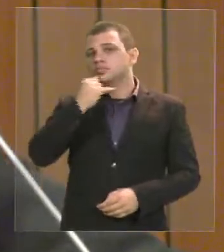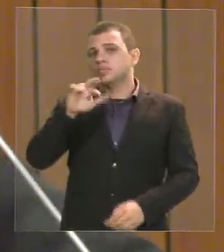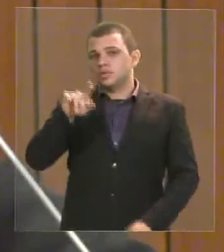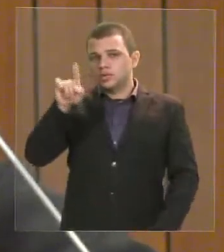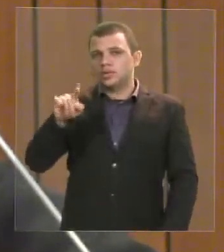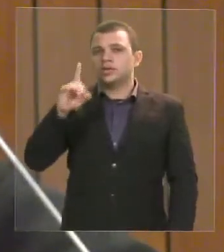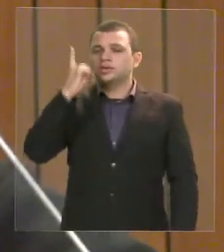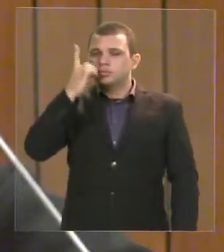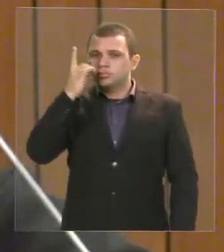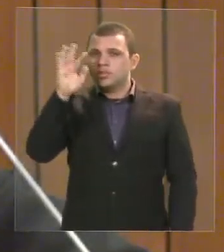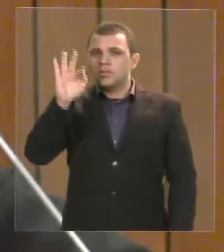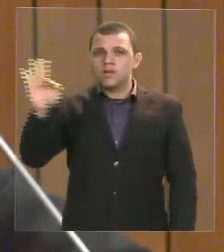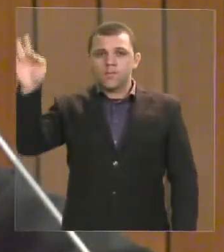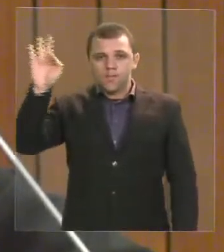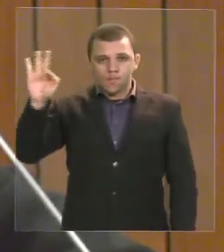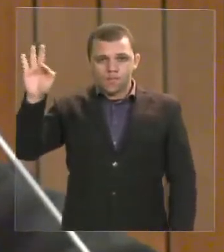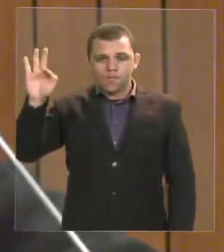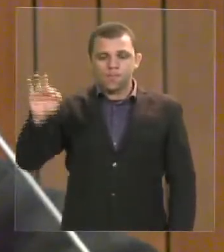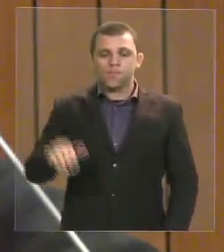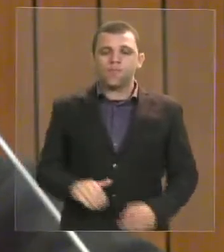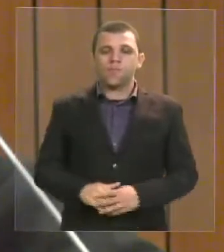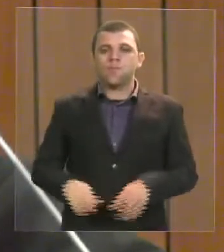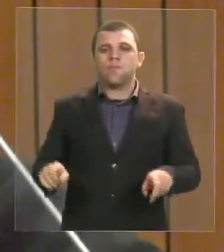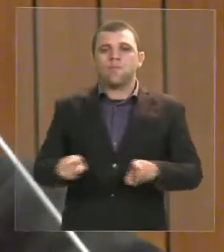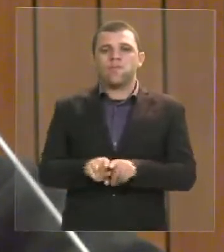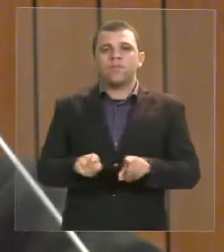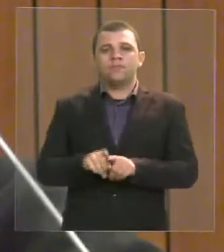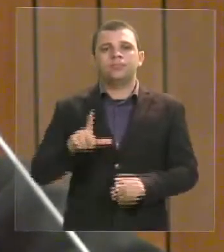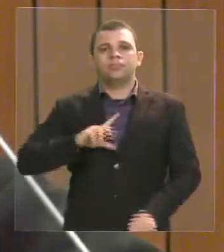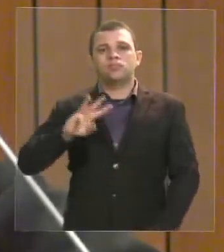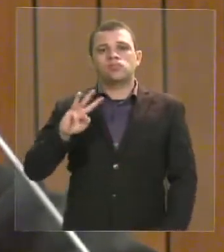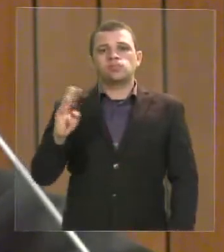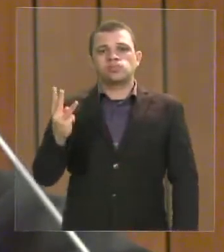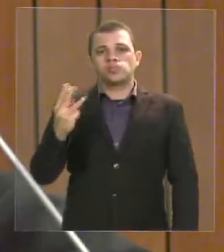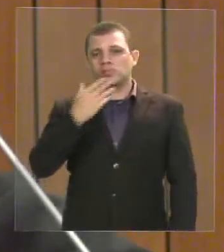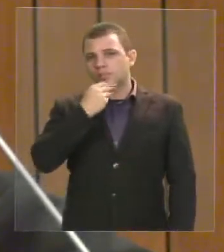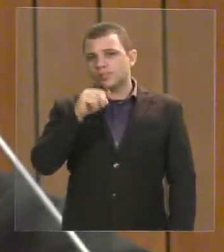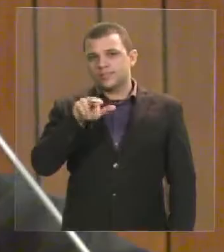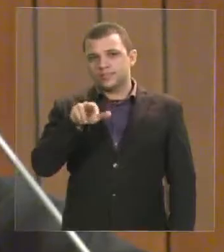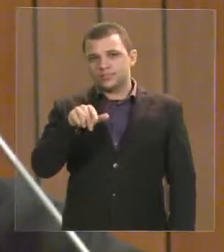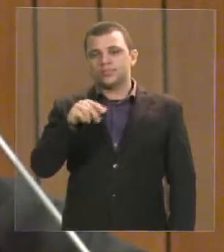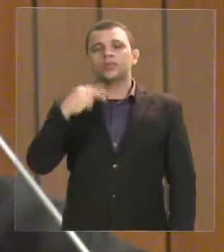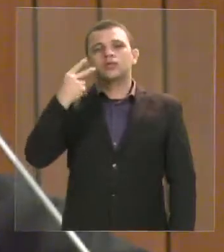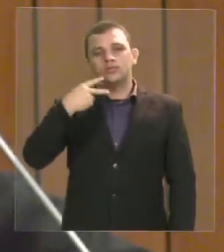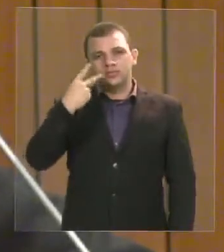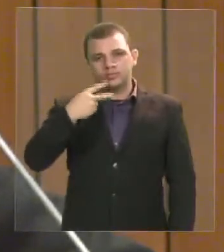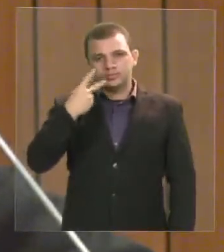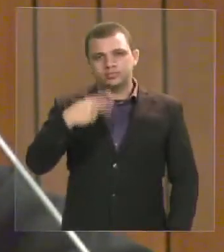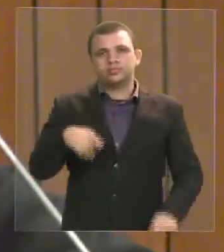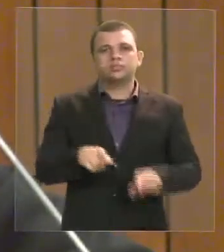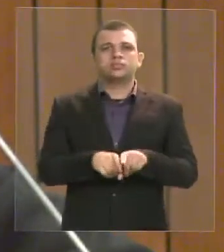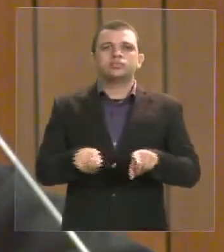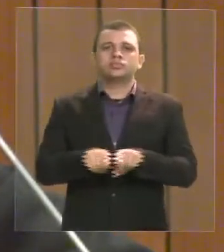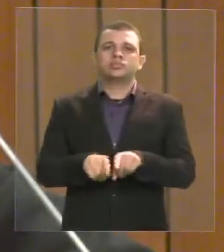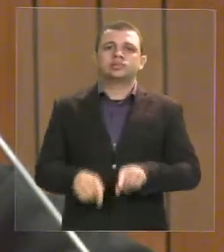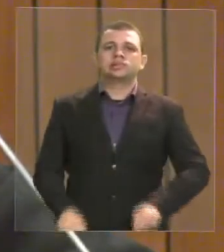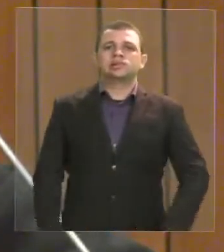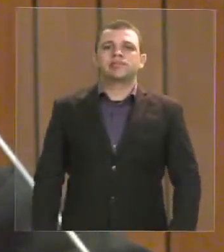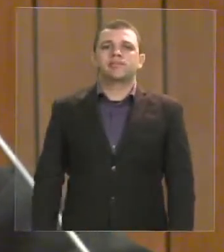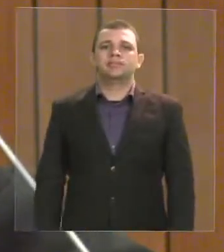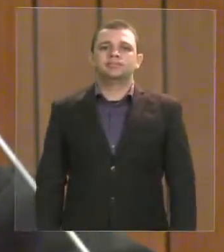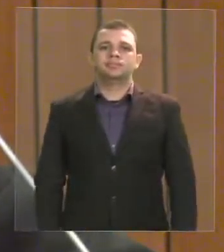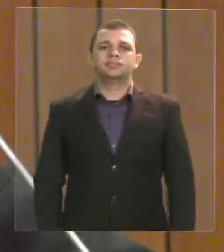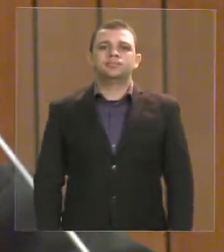federal, tem três irmãos vereadores,